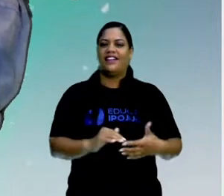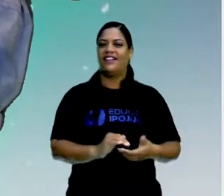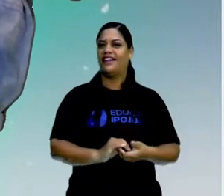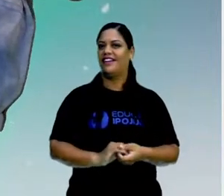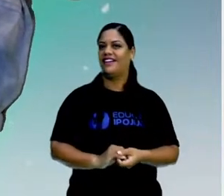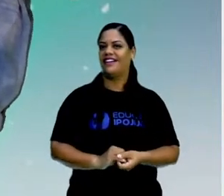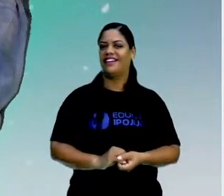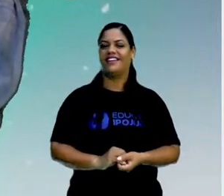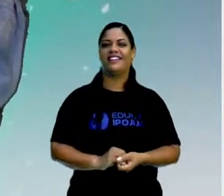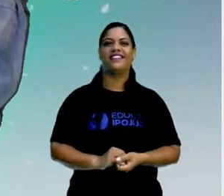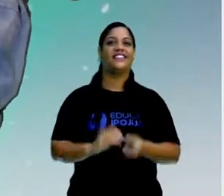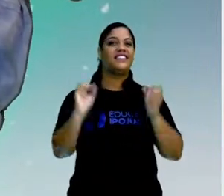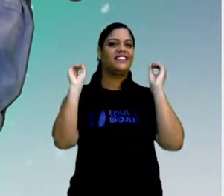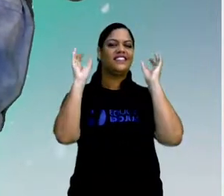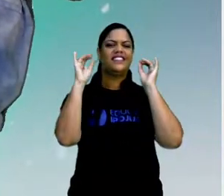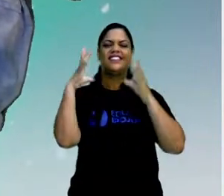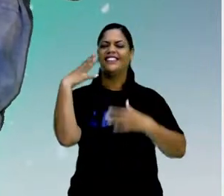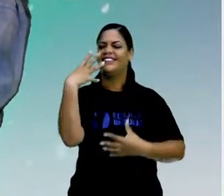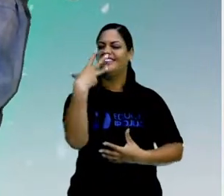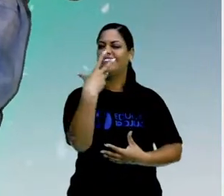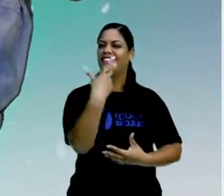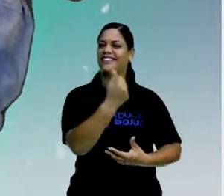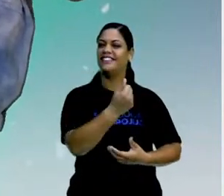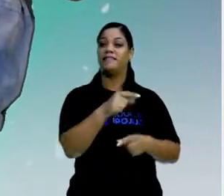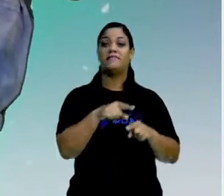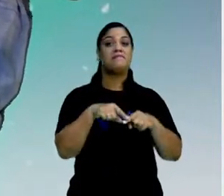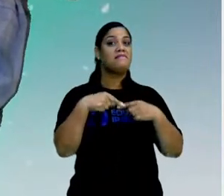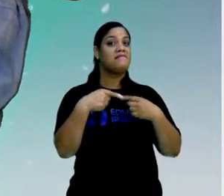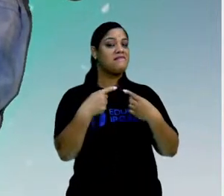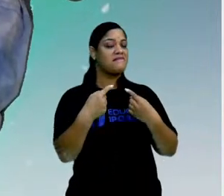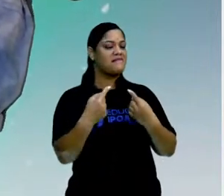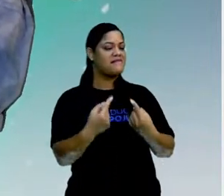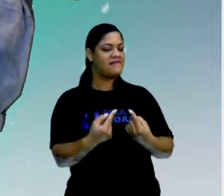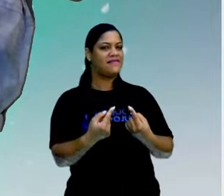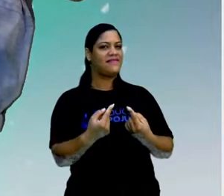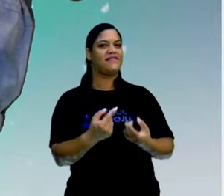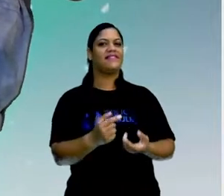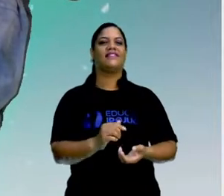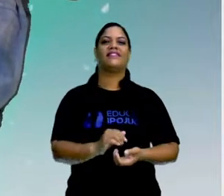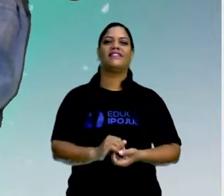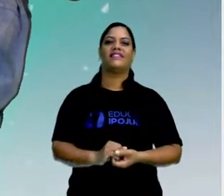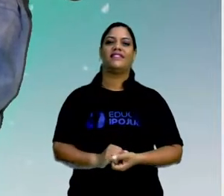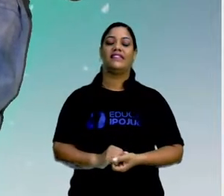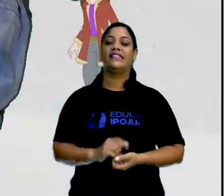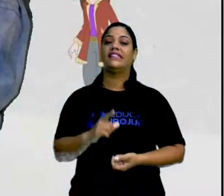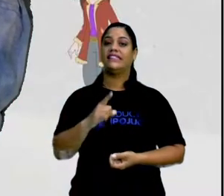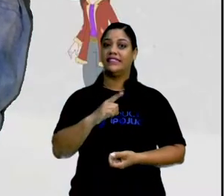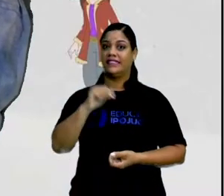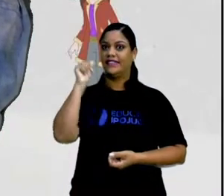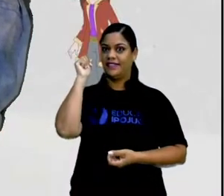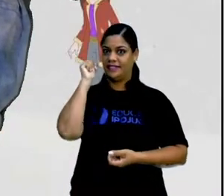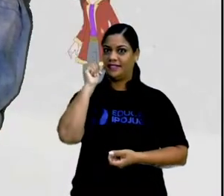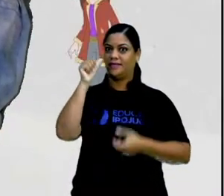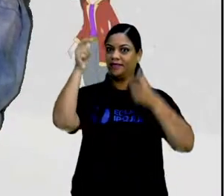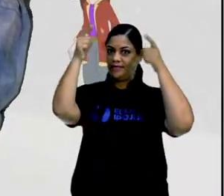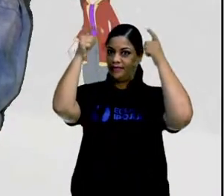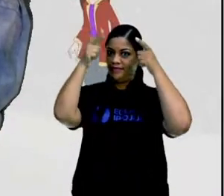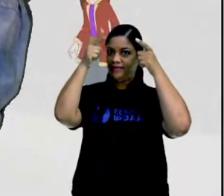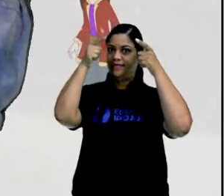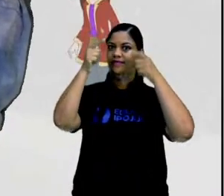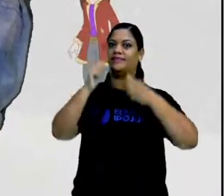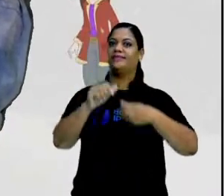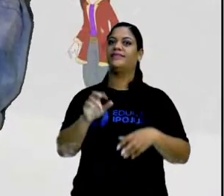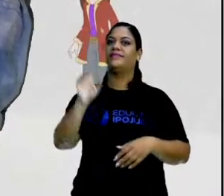que lindo, leiturinha. Mas nele morava a rainha